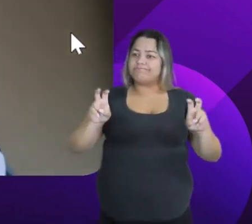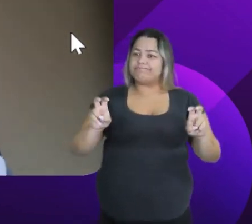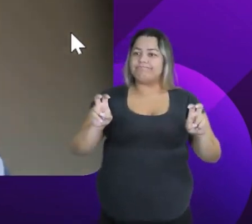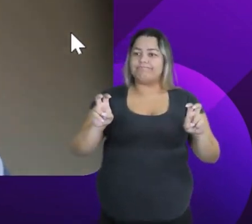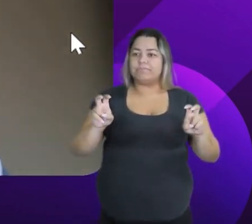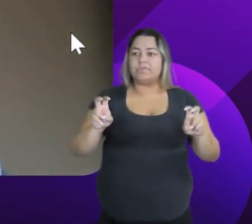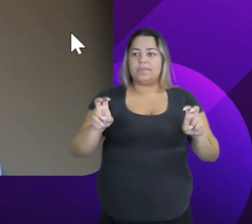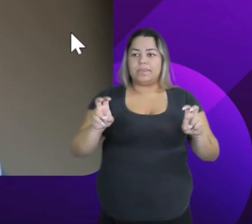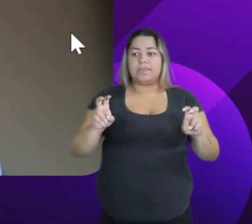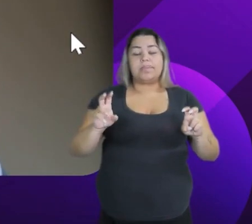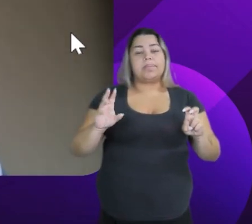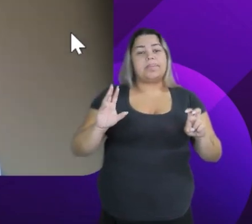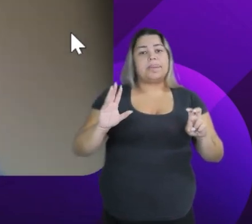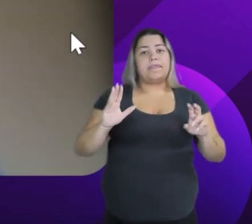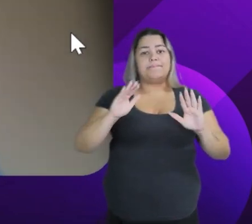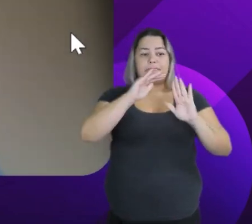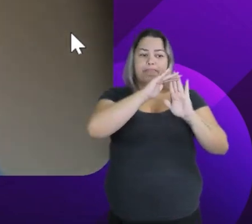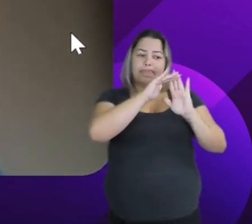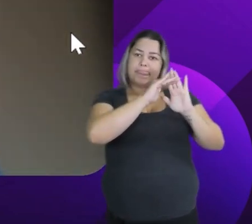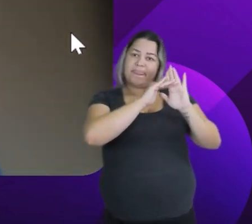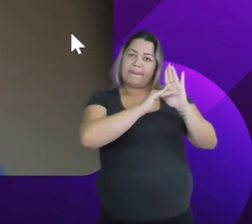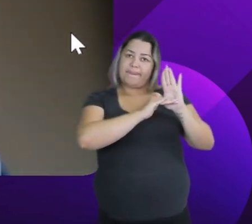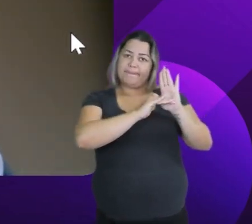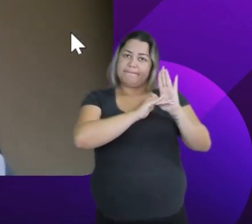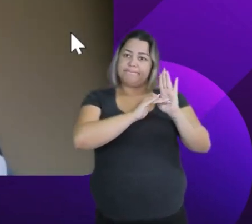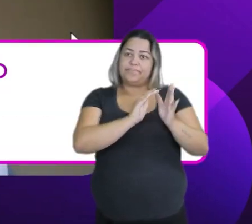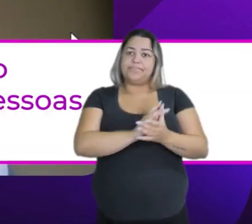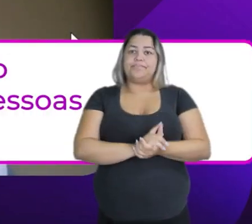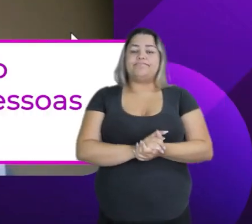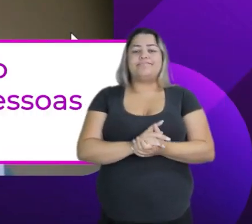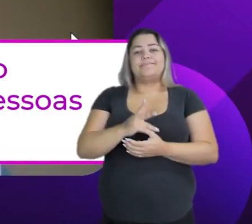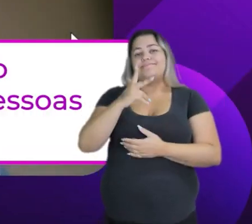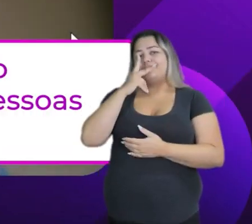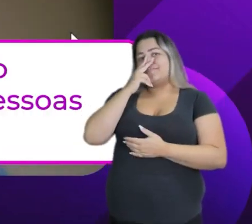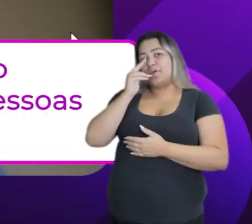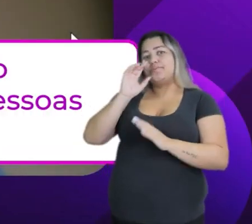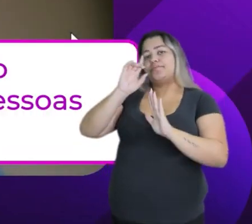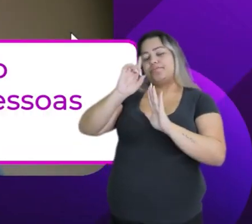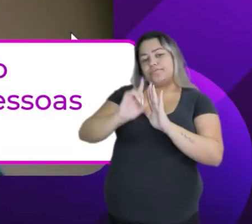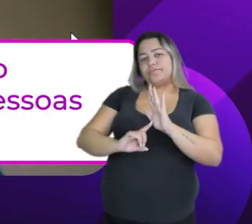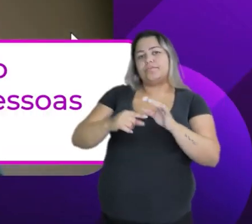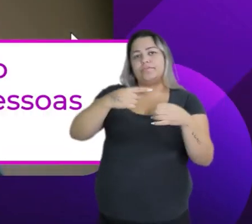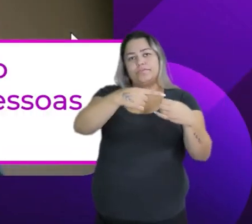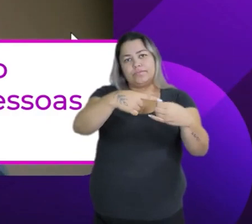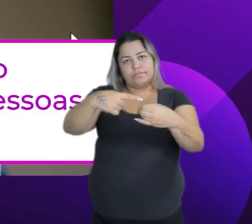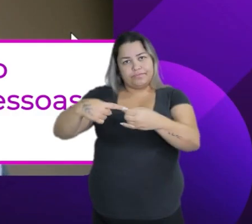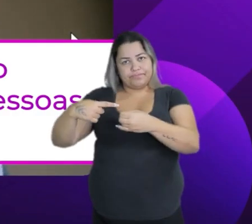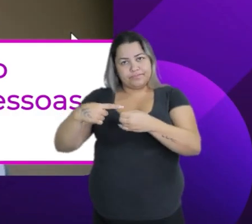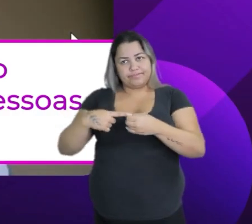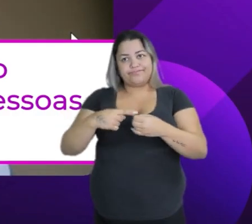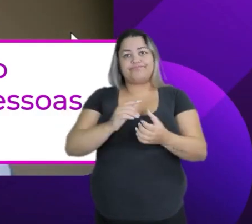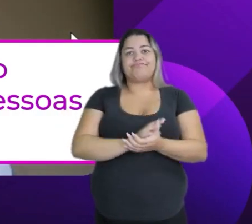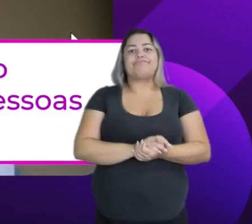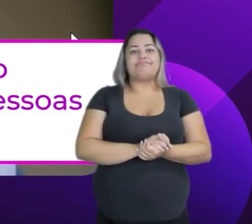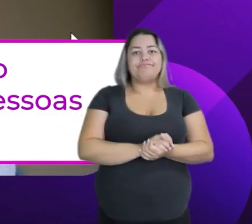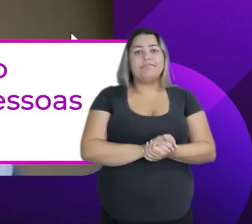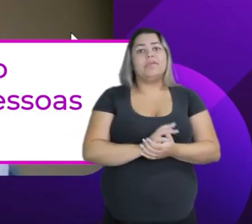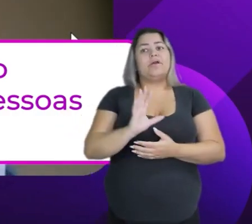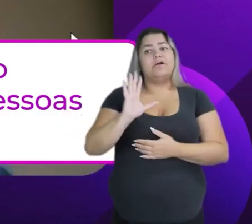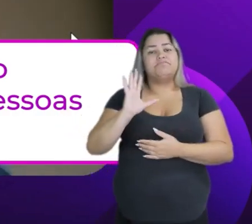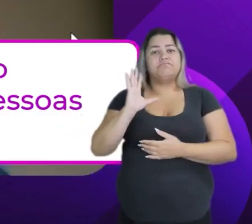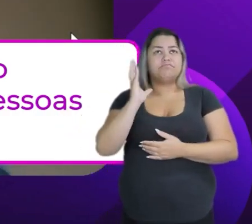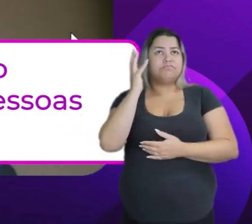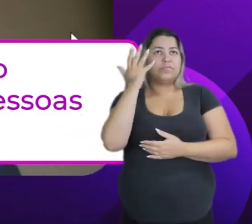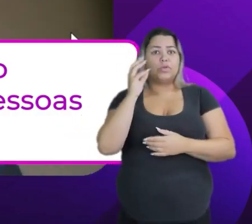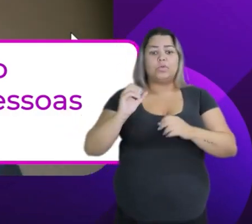Um desses fatores, ele é a questão de que parece que o direito à cidade ele é algo a ser definido somente